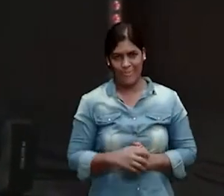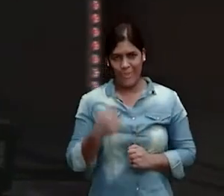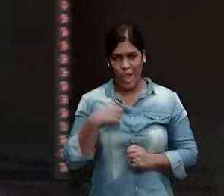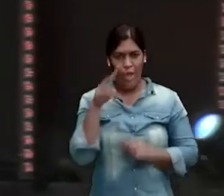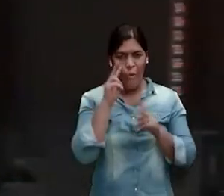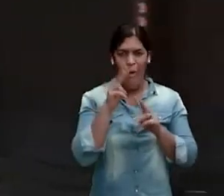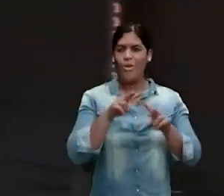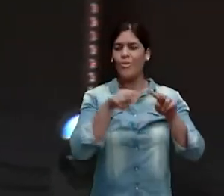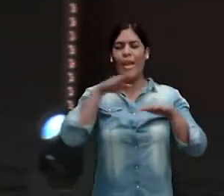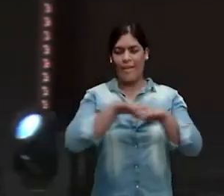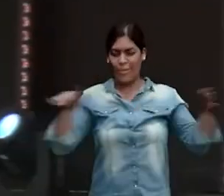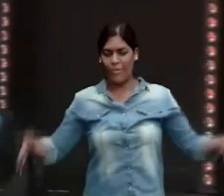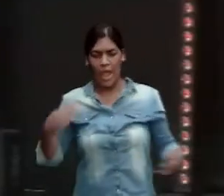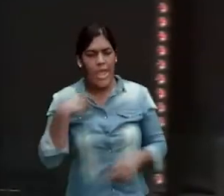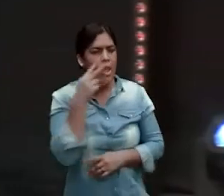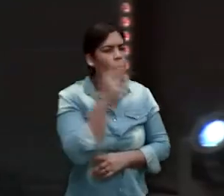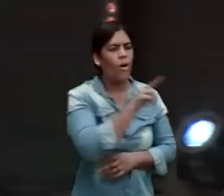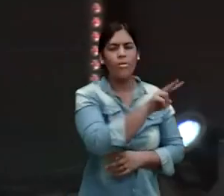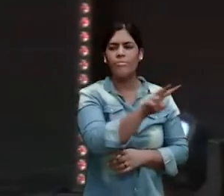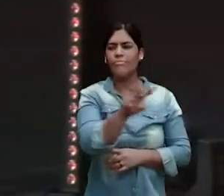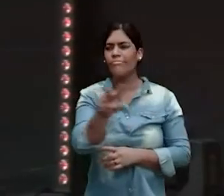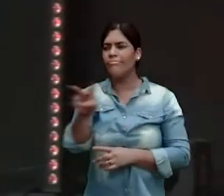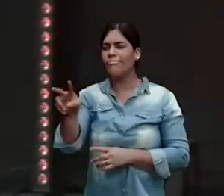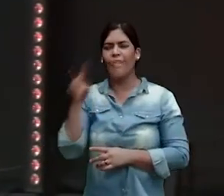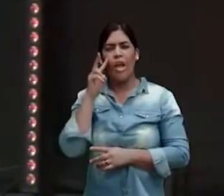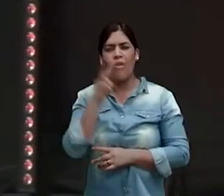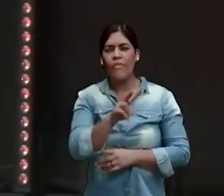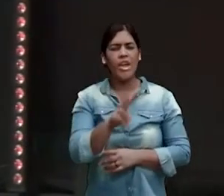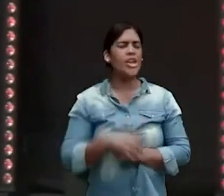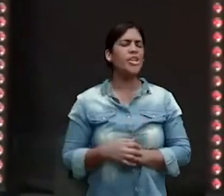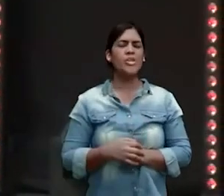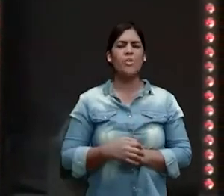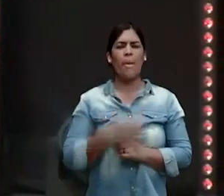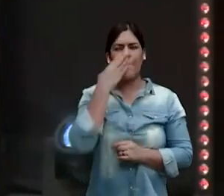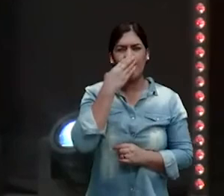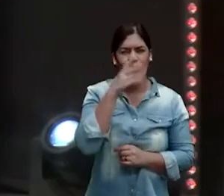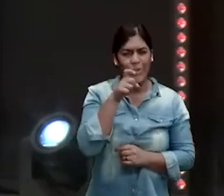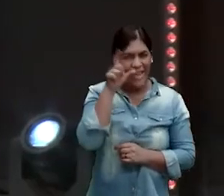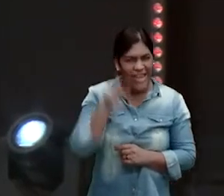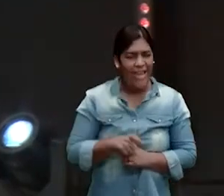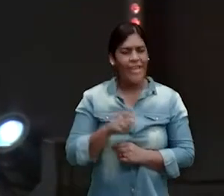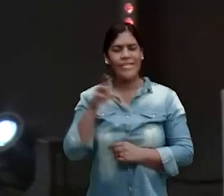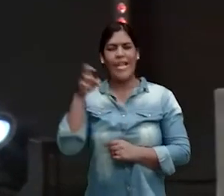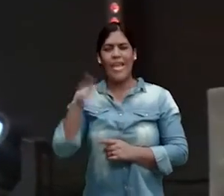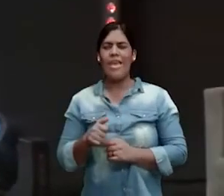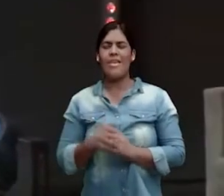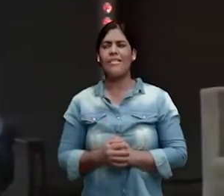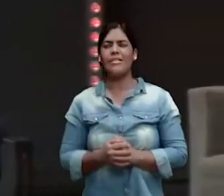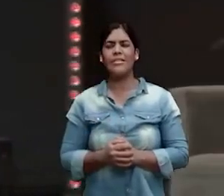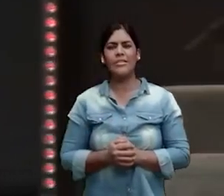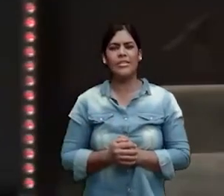eu vejo ex-prostituta para vestir eu vejo esse prostituta garota de